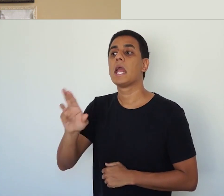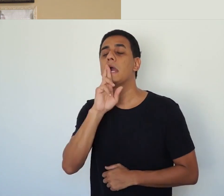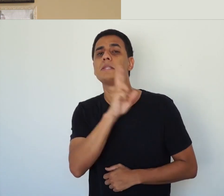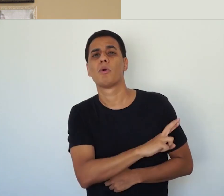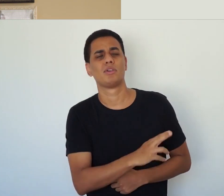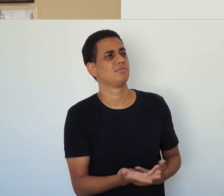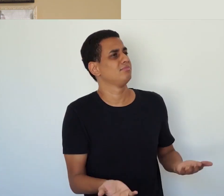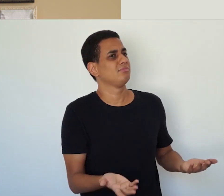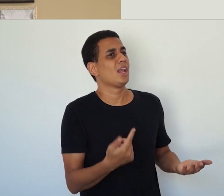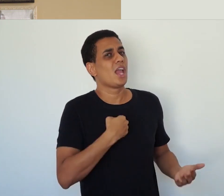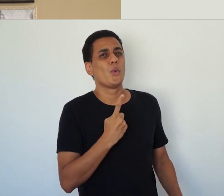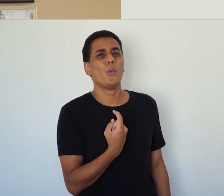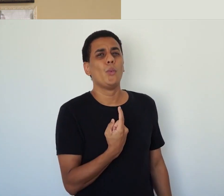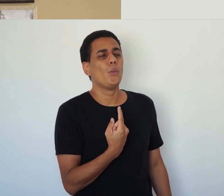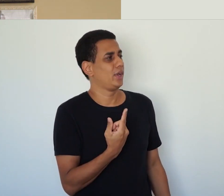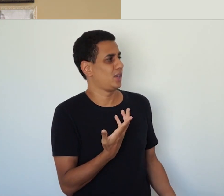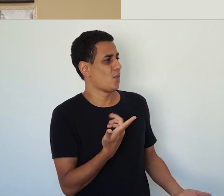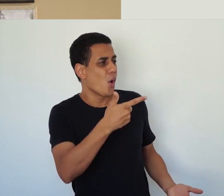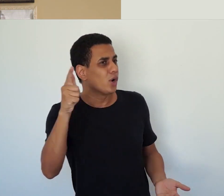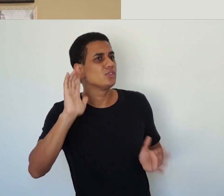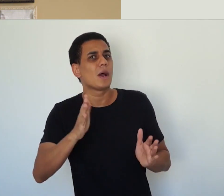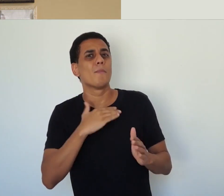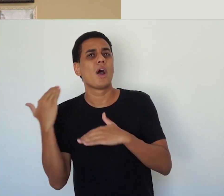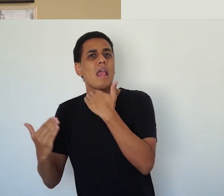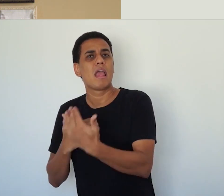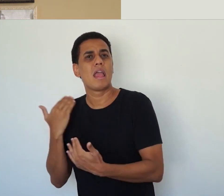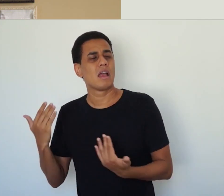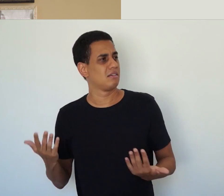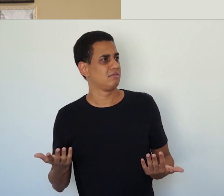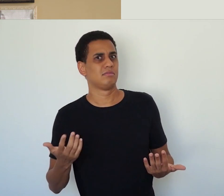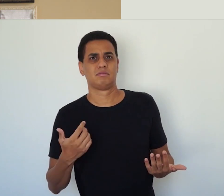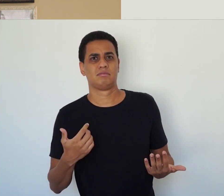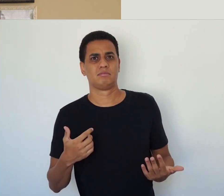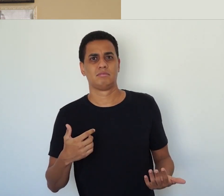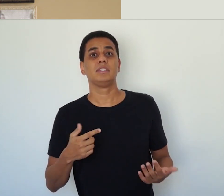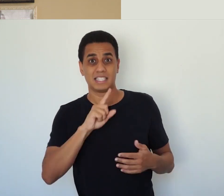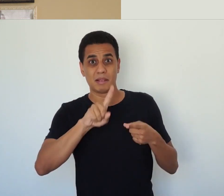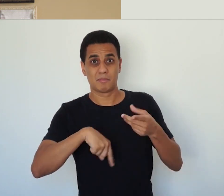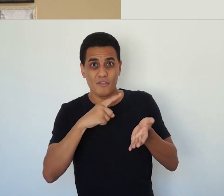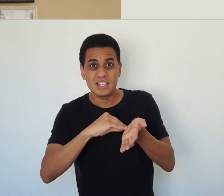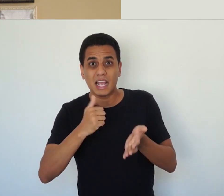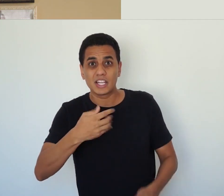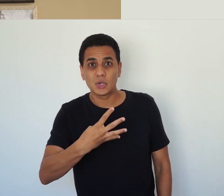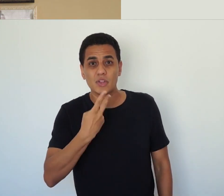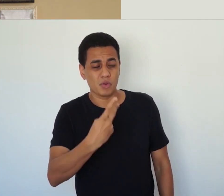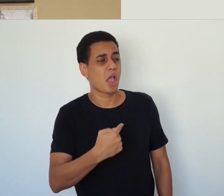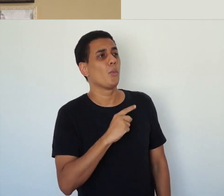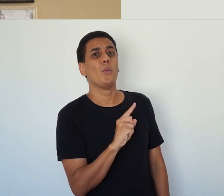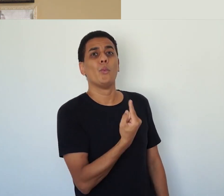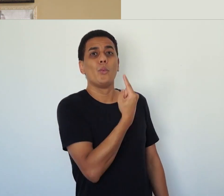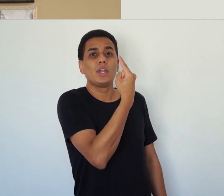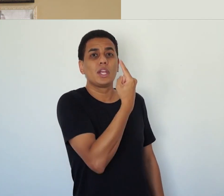ele fala para Deus: sou o único que sobrou e agora também estão procurando matar-me. Lá no versículo 14 ele diz isso de novo: sou